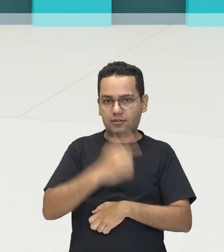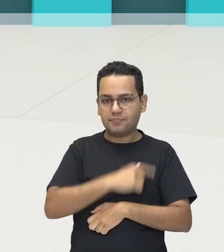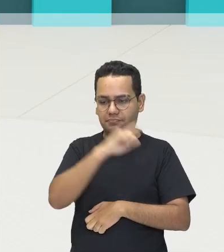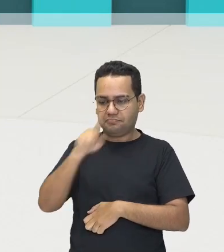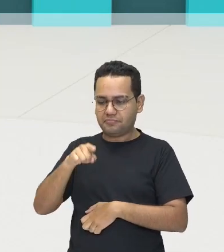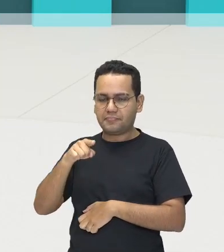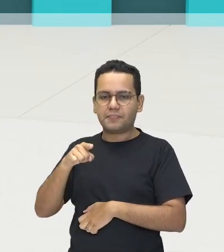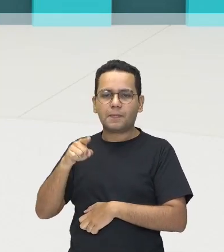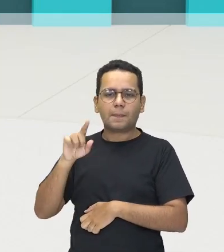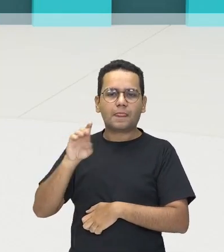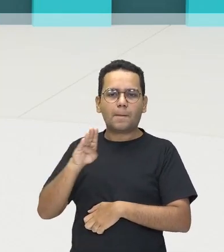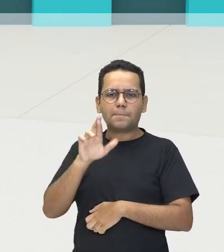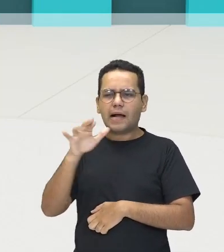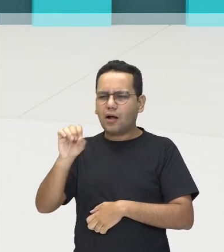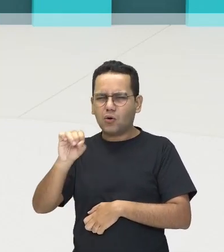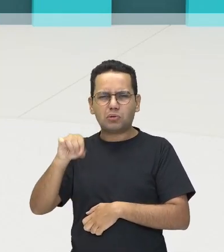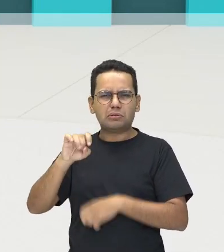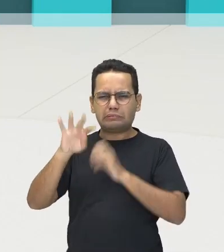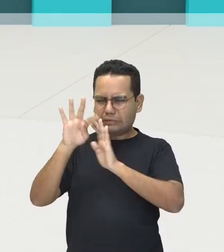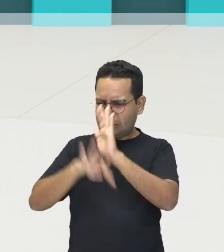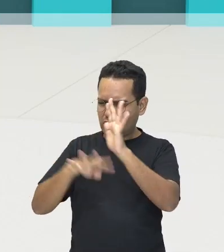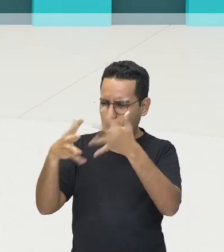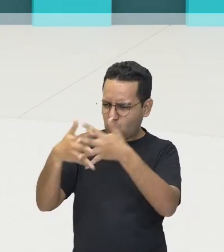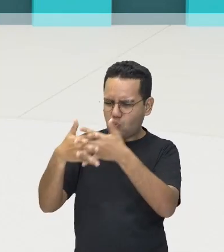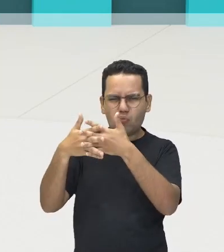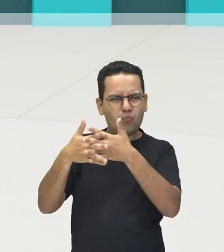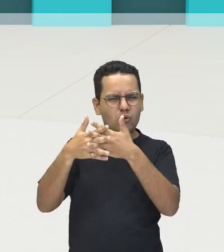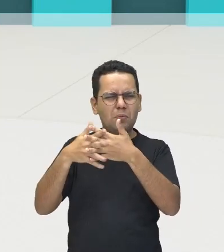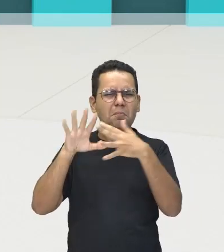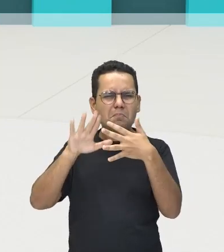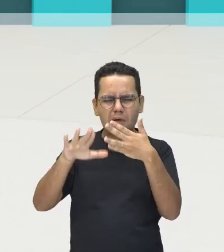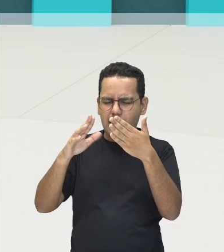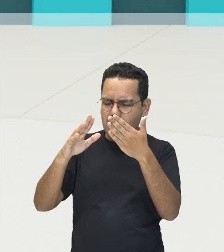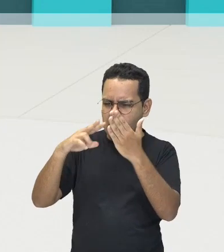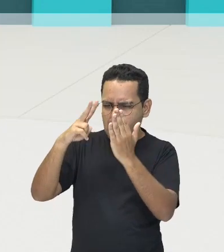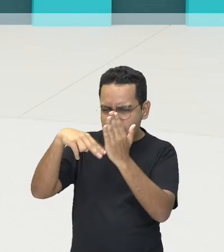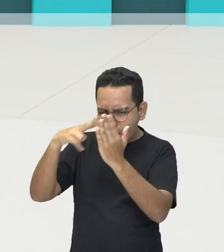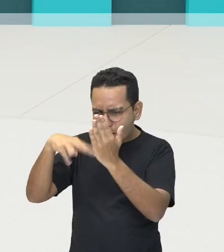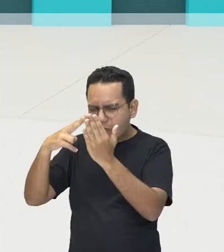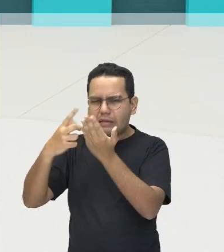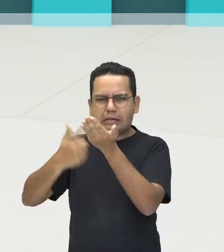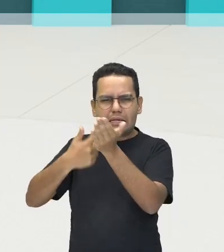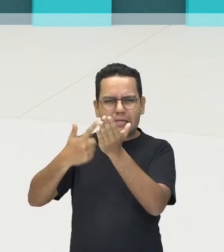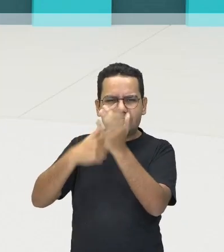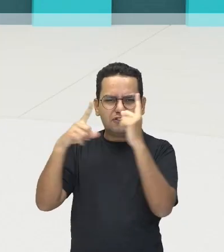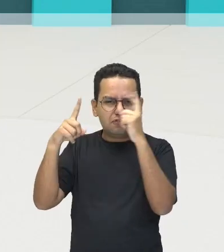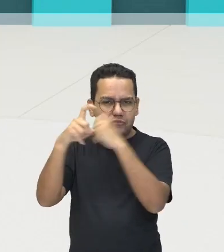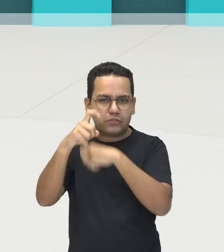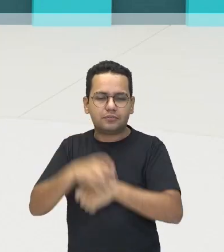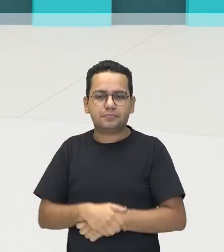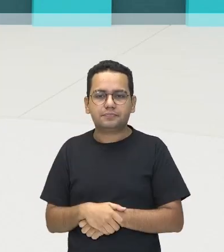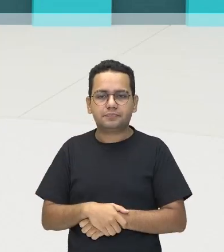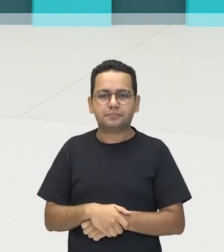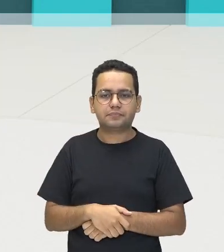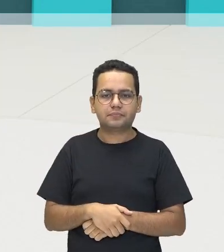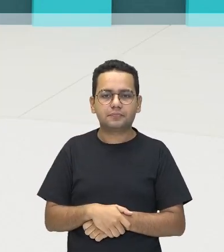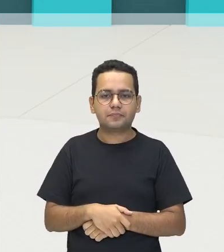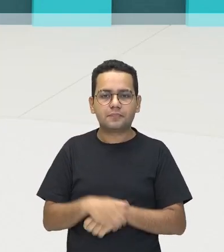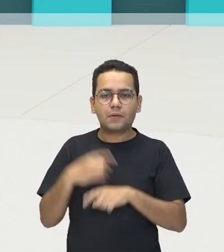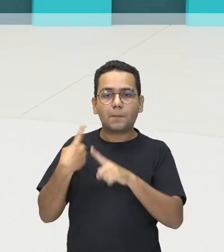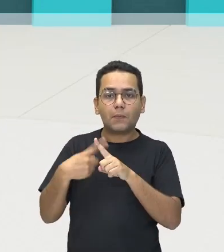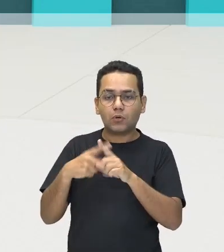ficar assim confuso e você vai dizer, meu Deus, que texto difícil de compreender. Justamente porque o Barroco vai trabalhar com